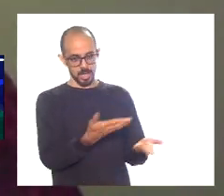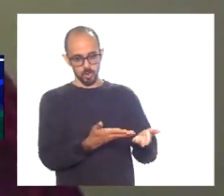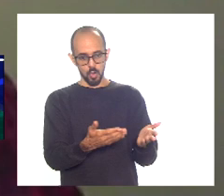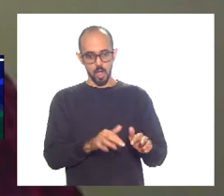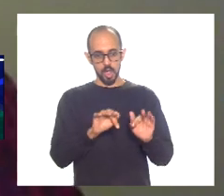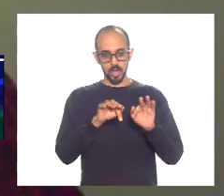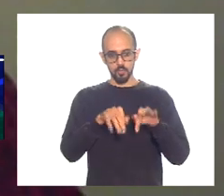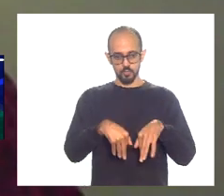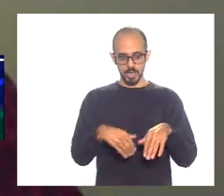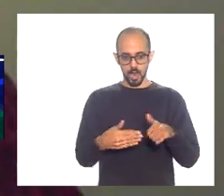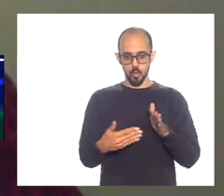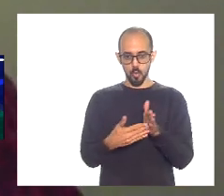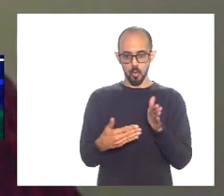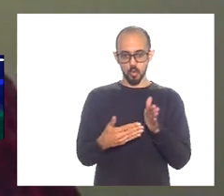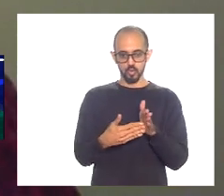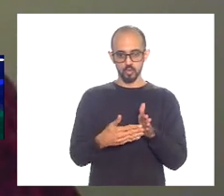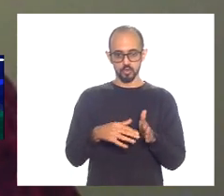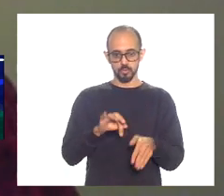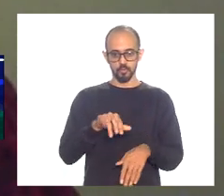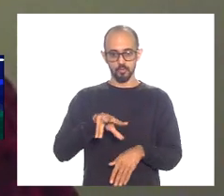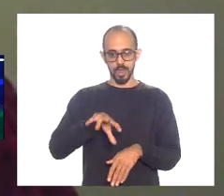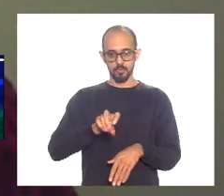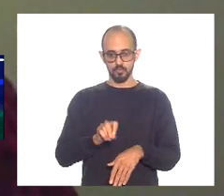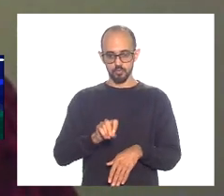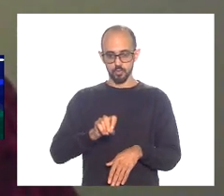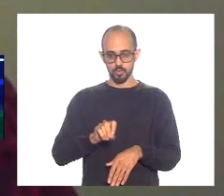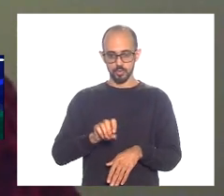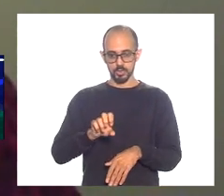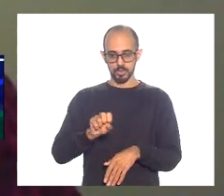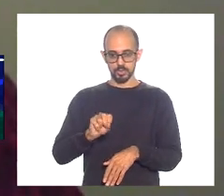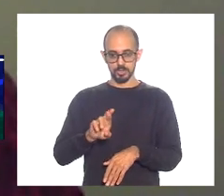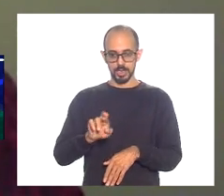orador inscrito é o deputado Flávio Serafini.